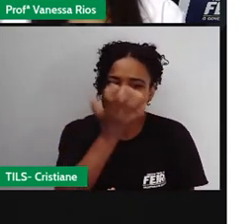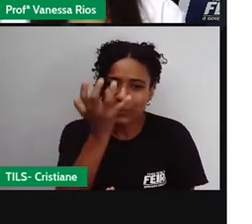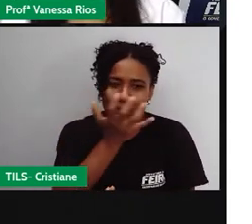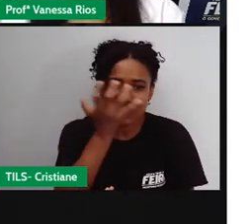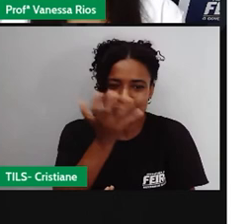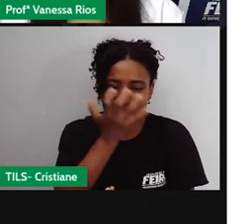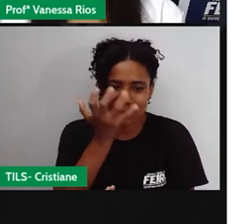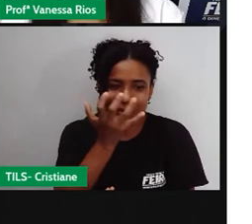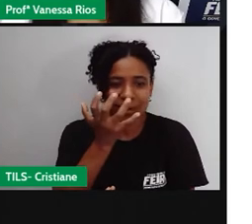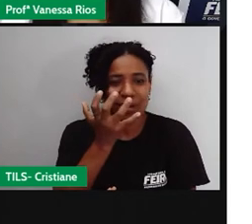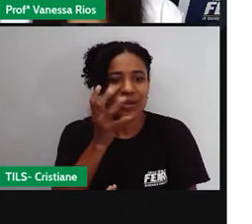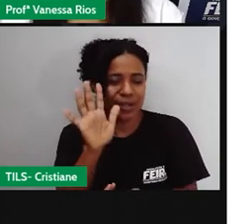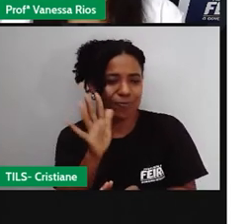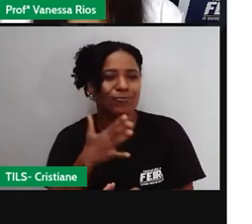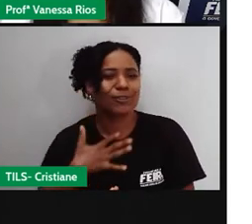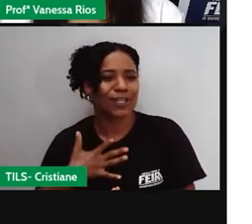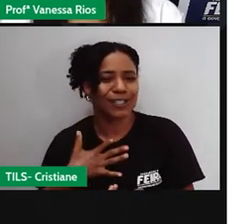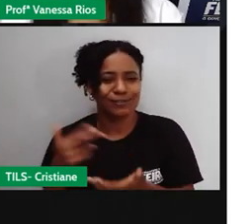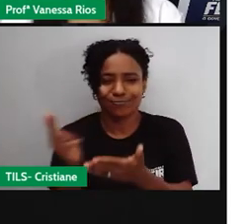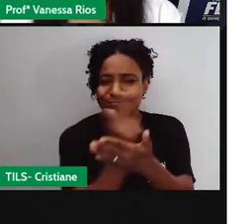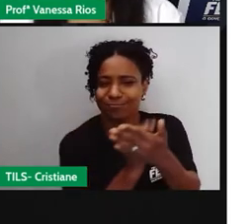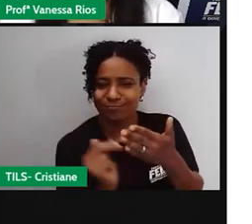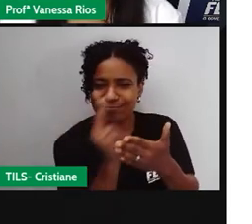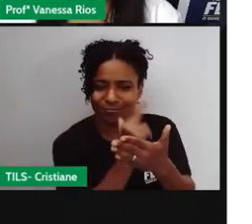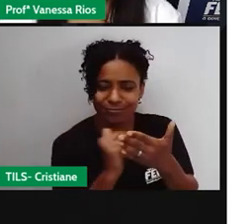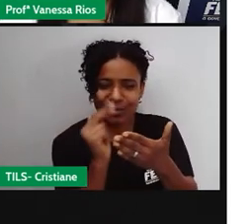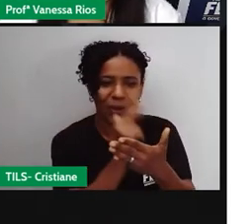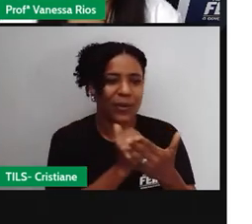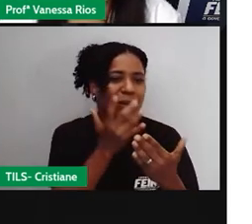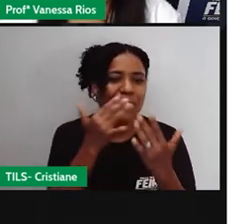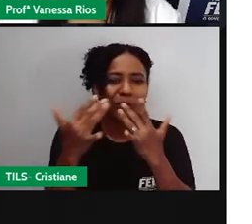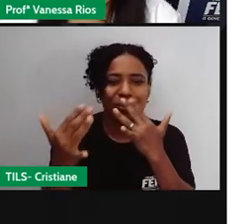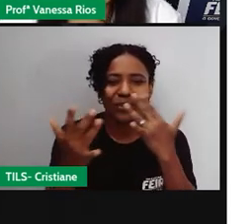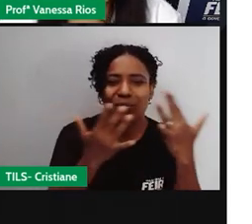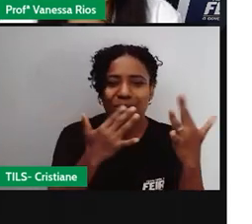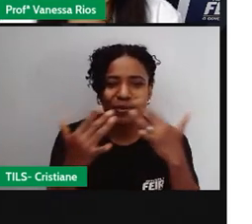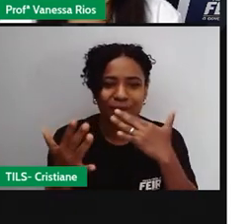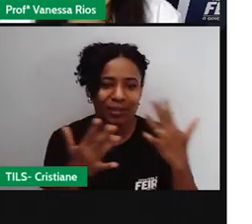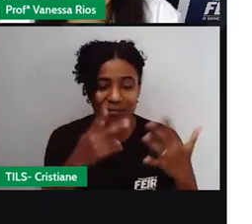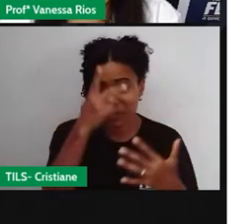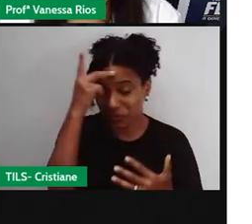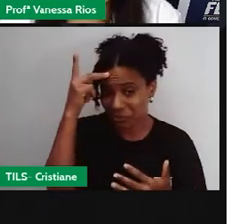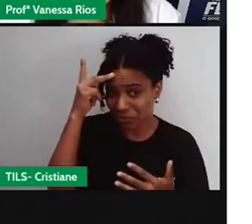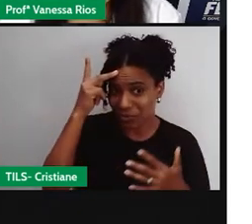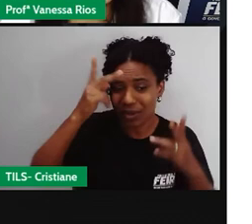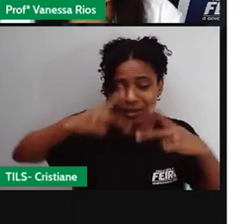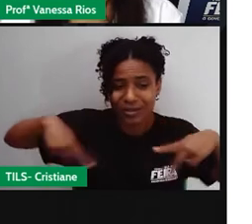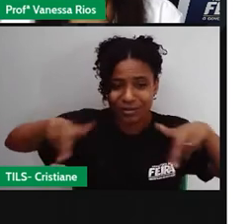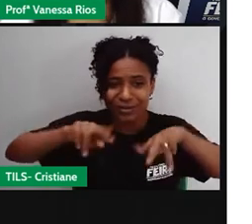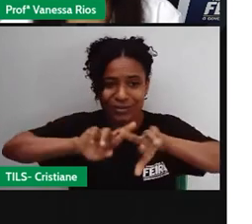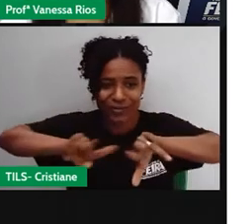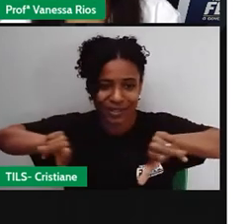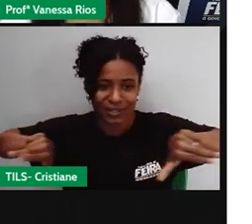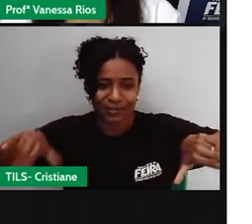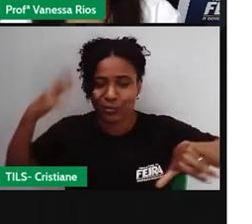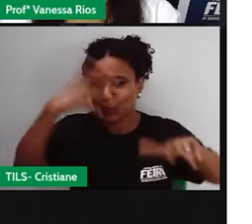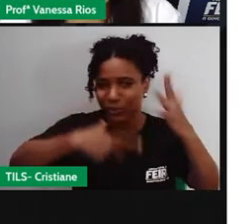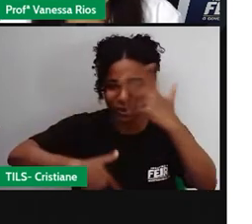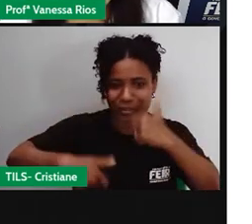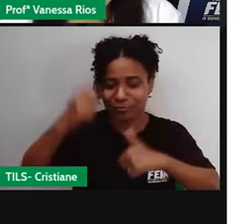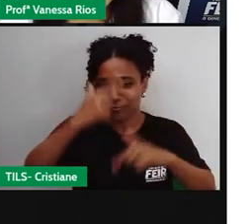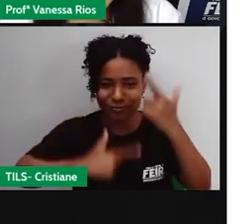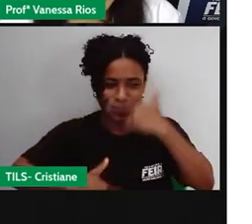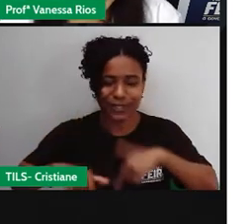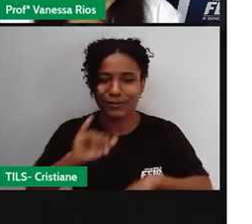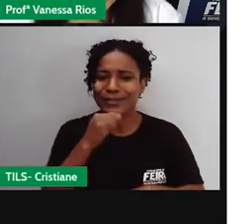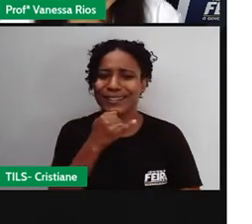colorido. No país onde eu moro, tem todo tipo de gente. Tem bonito, tem feio, tem triste e contente.